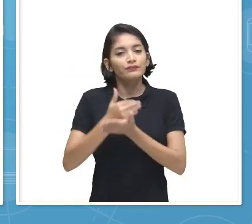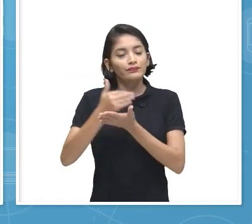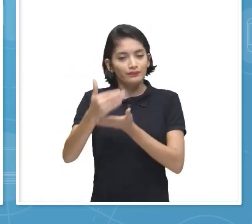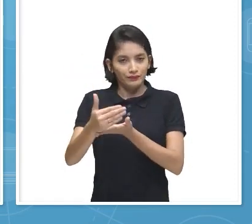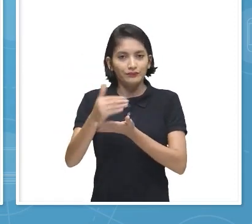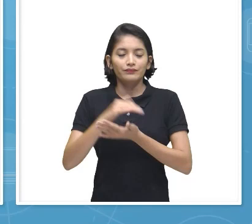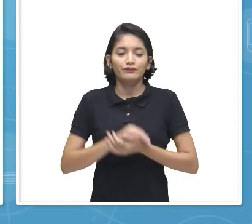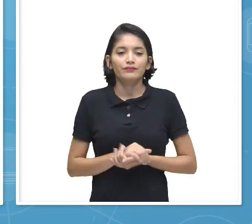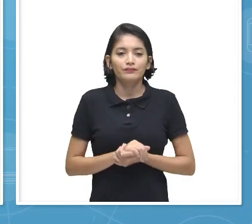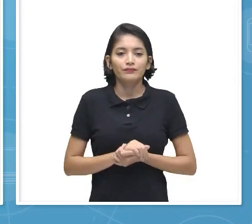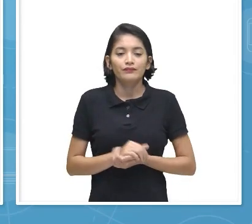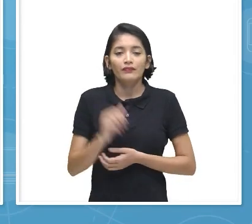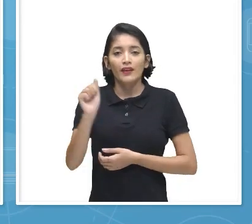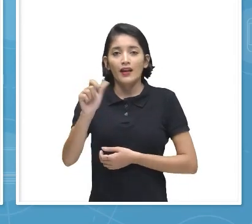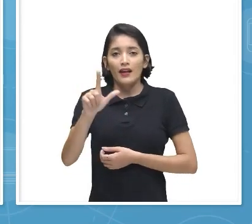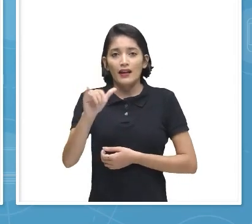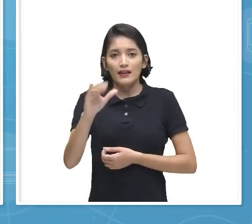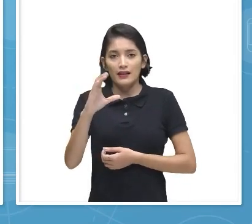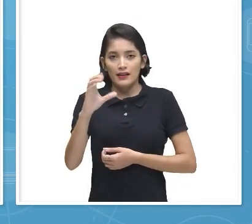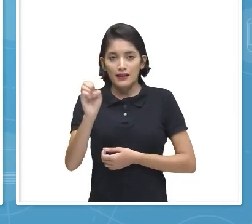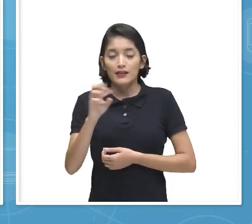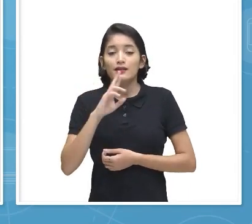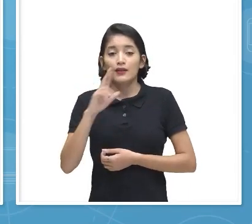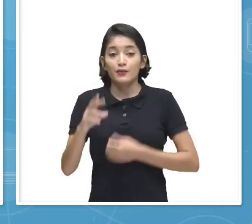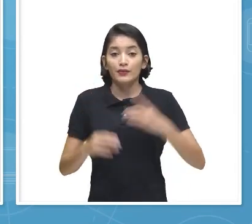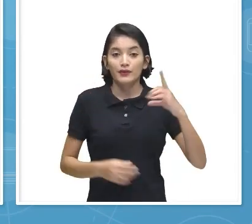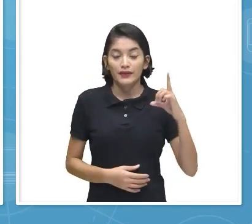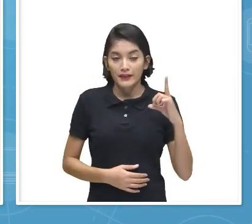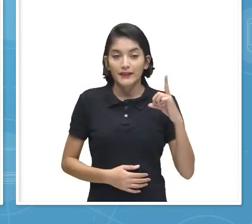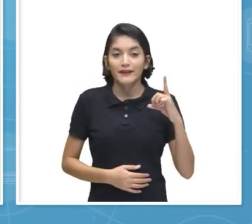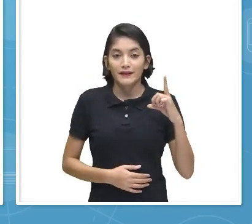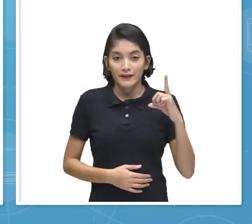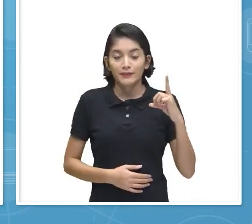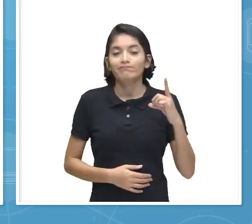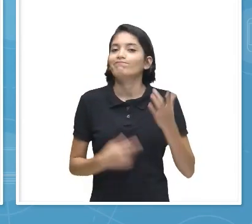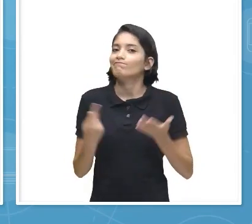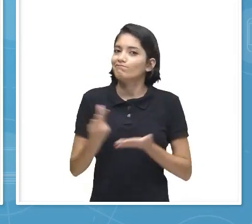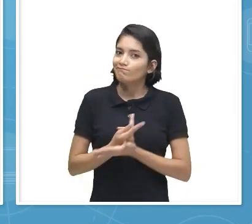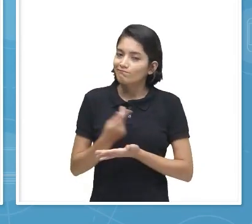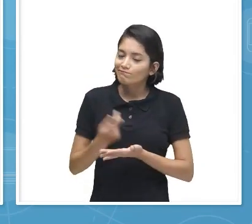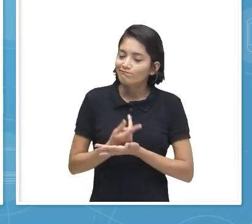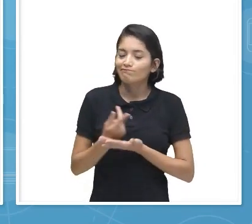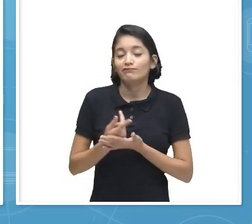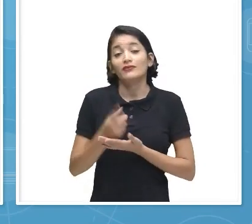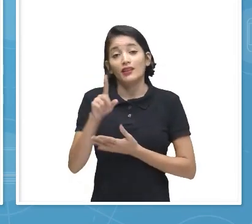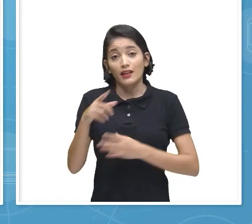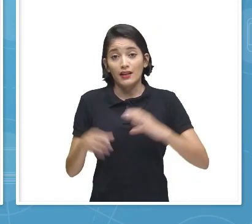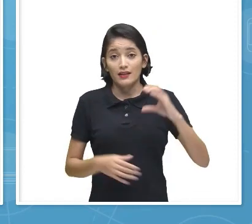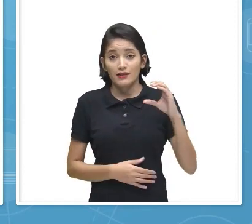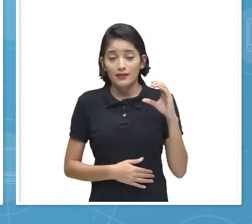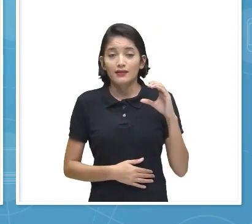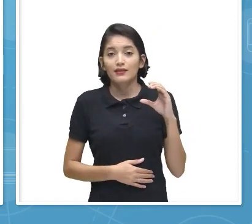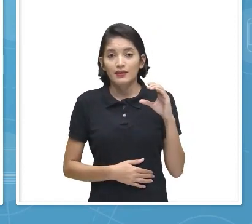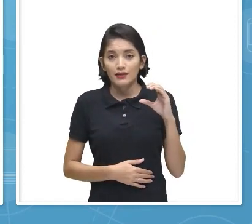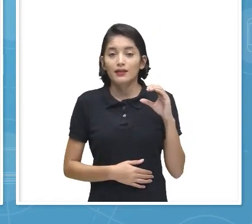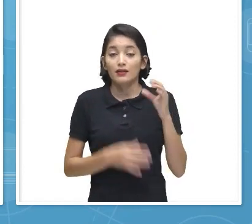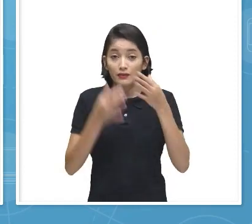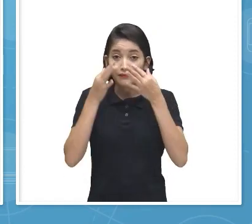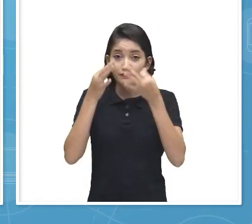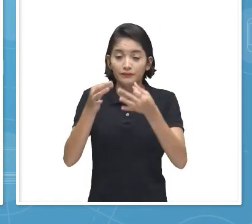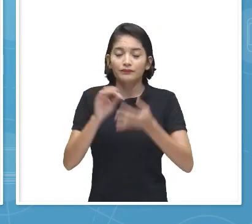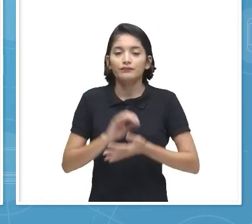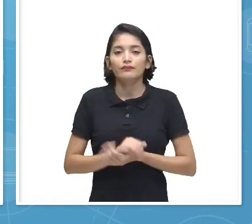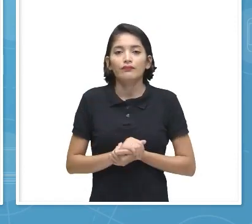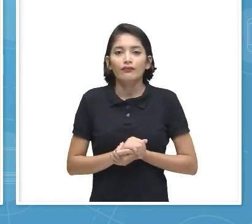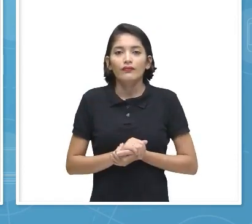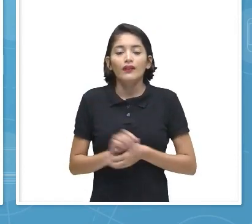com aqui Alice, colocou letra D. Alice errou, Alice. Letra C, leia com mais atenção um pouquinho.